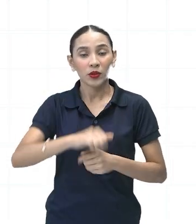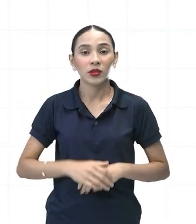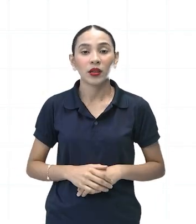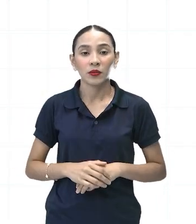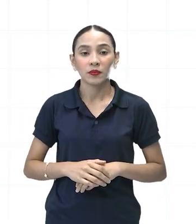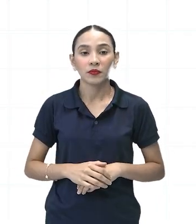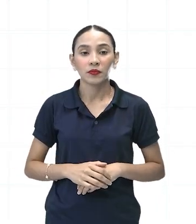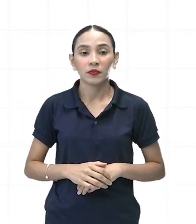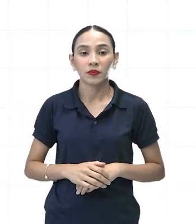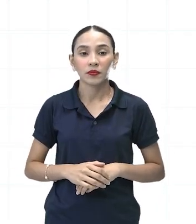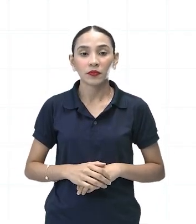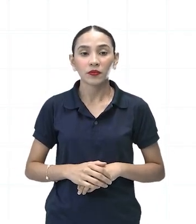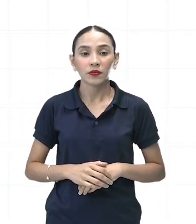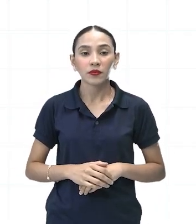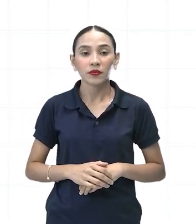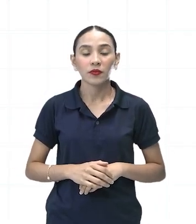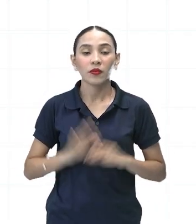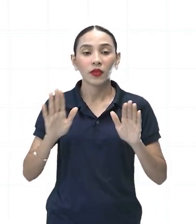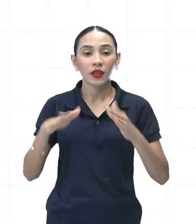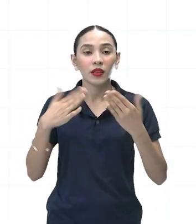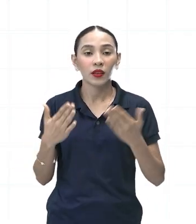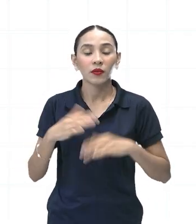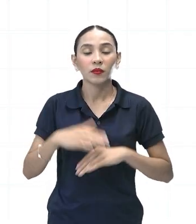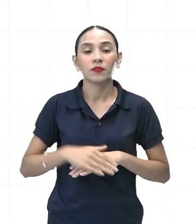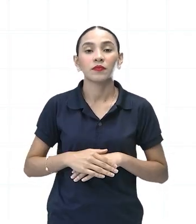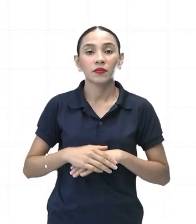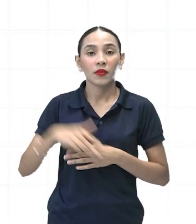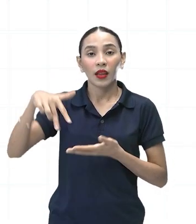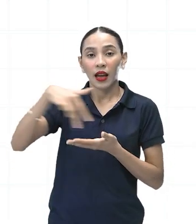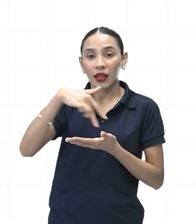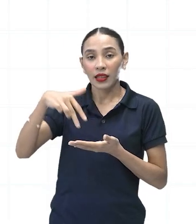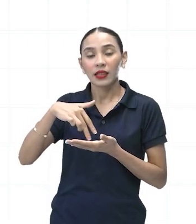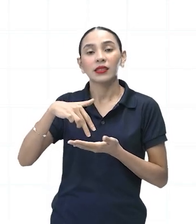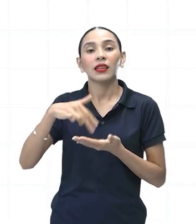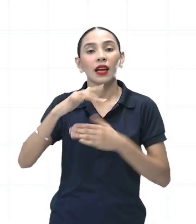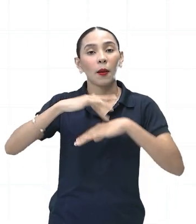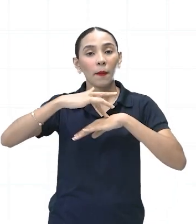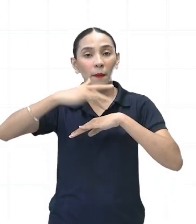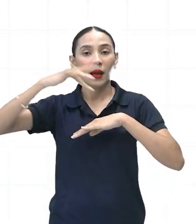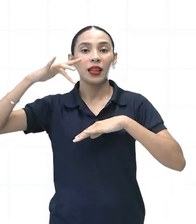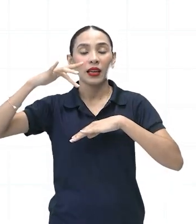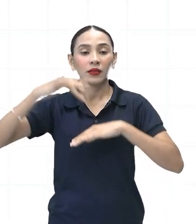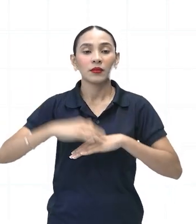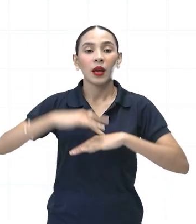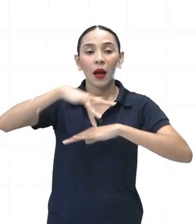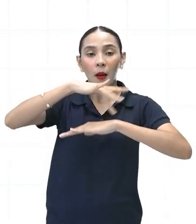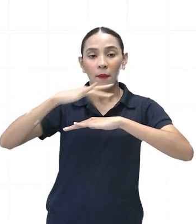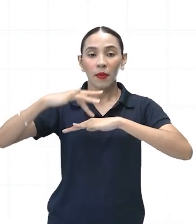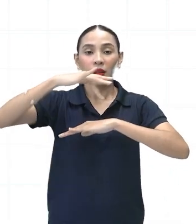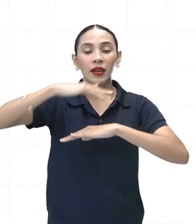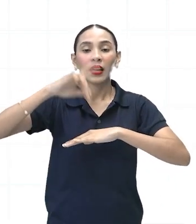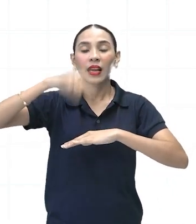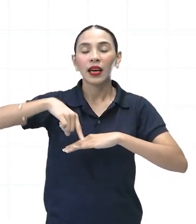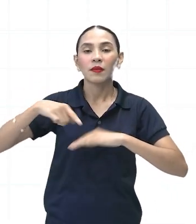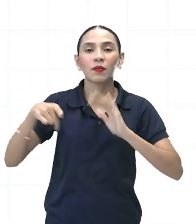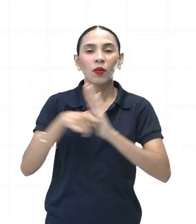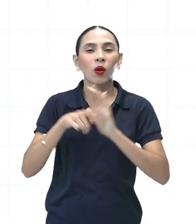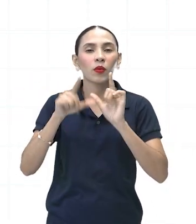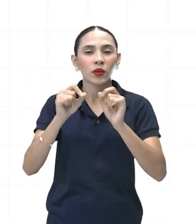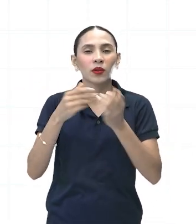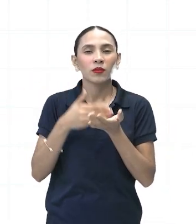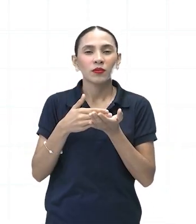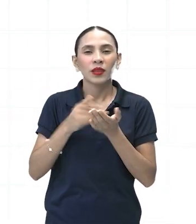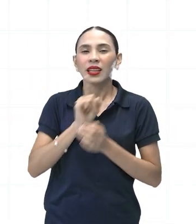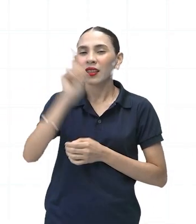Então, a dança clássica, que é o balé, que é originalmente chamado de balé, ela vem lá das